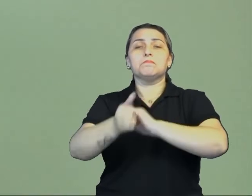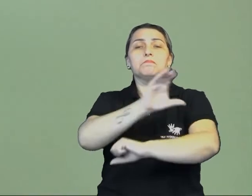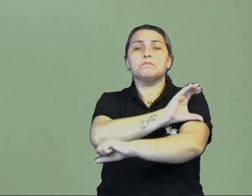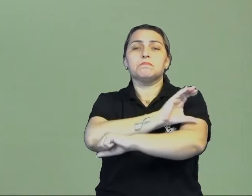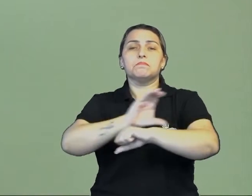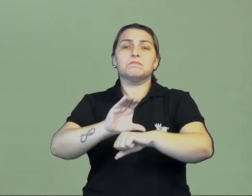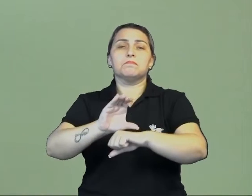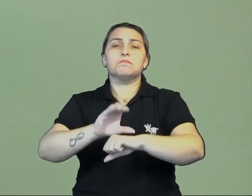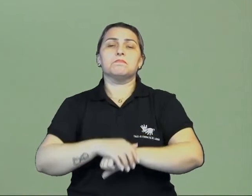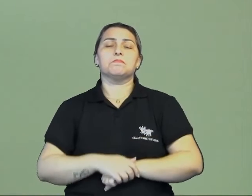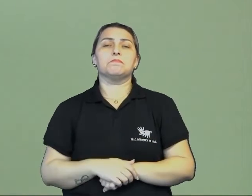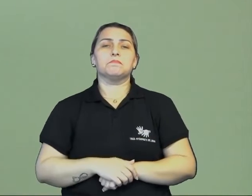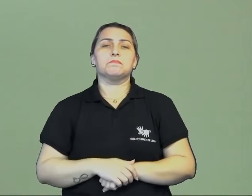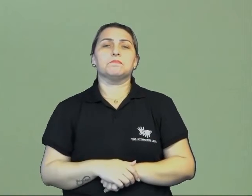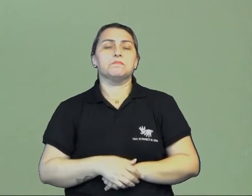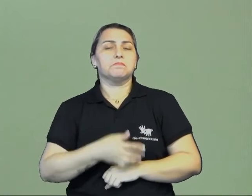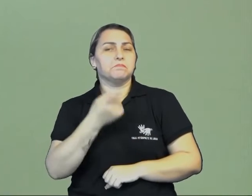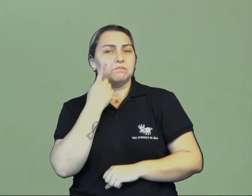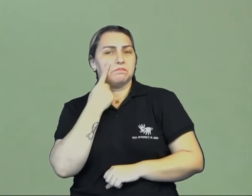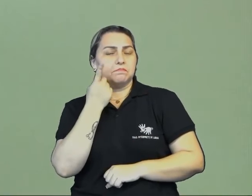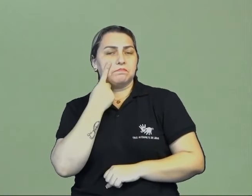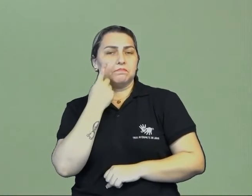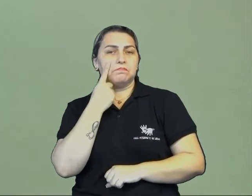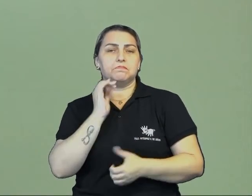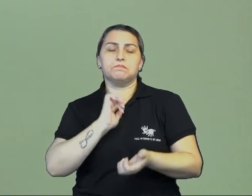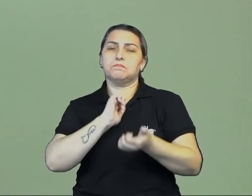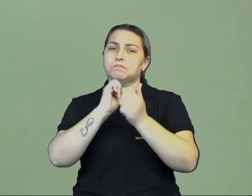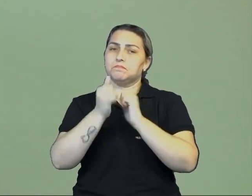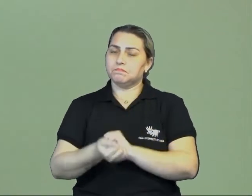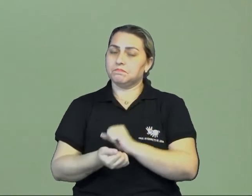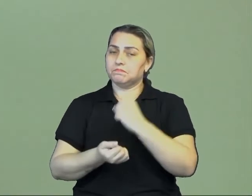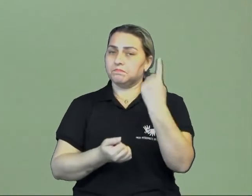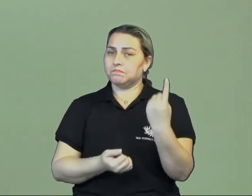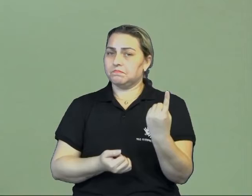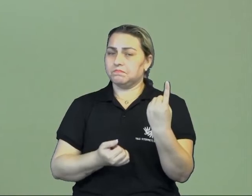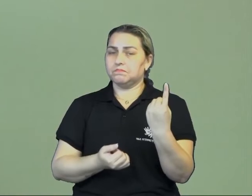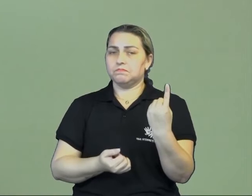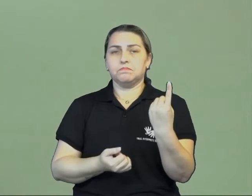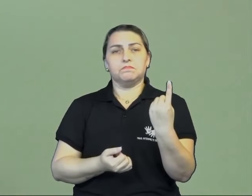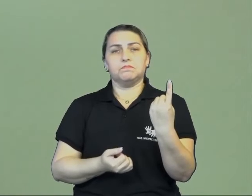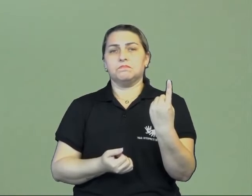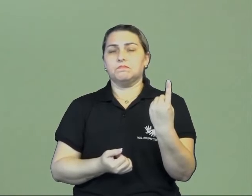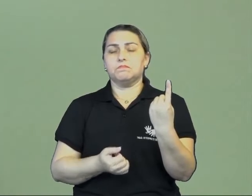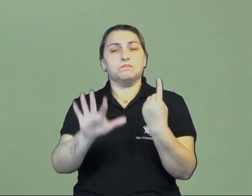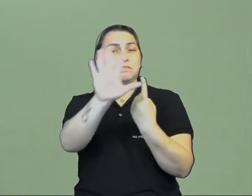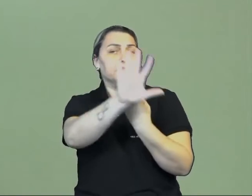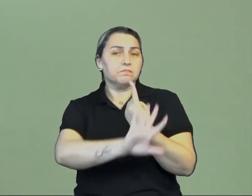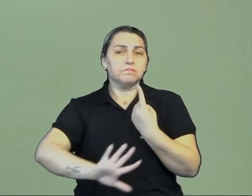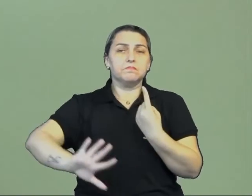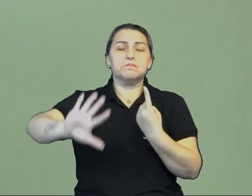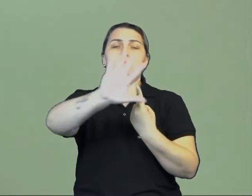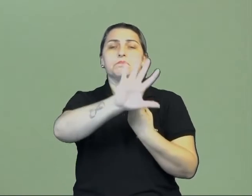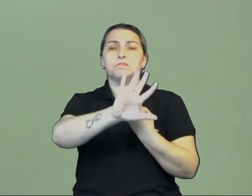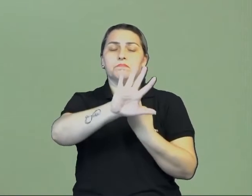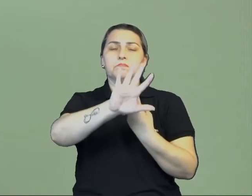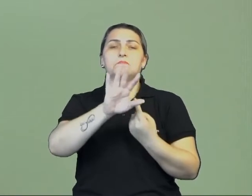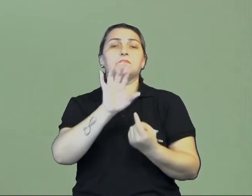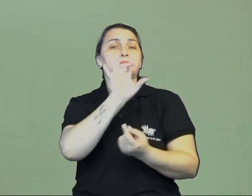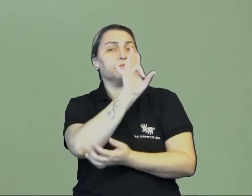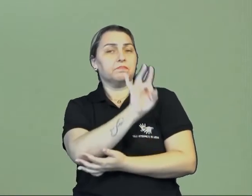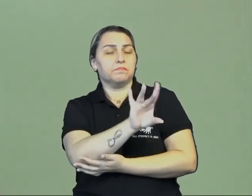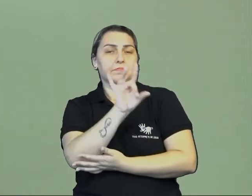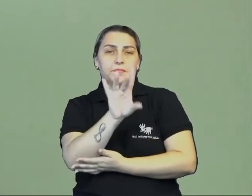cultura. E olha que não existe um esporte, vejam isso. Um esporte é cultura, não é o esporte. De forma geral,